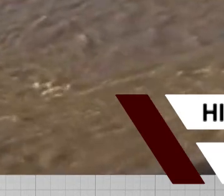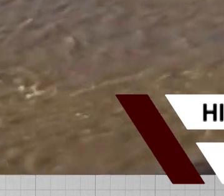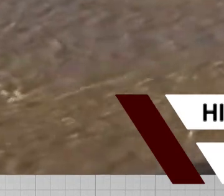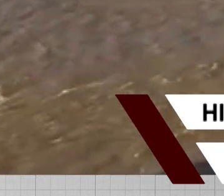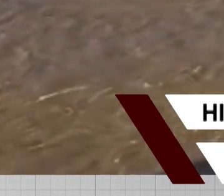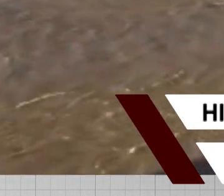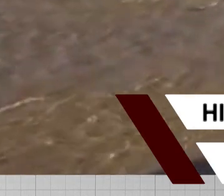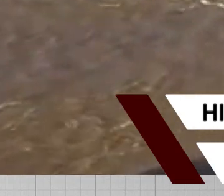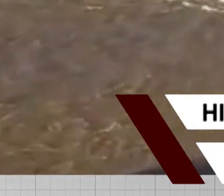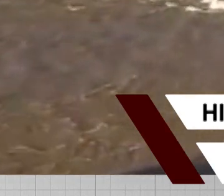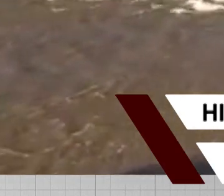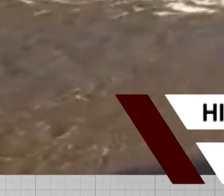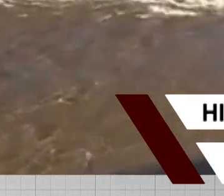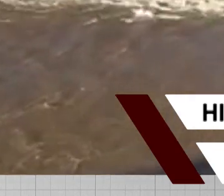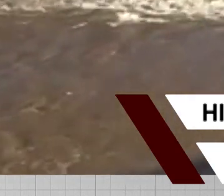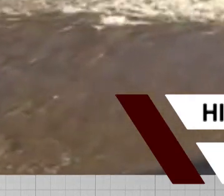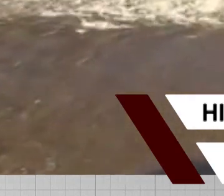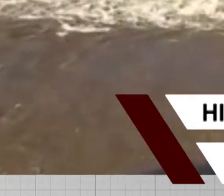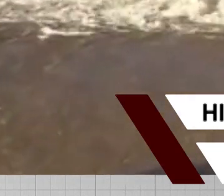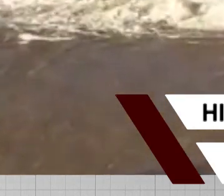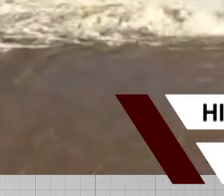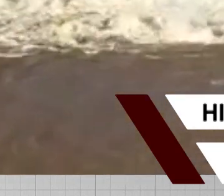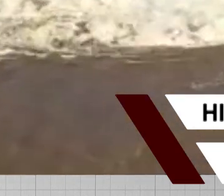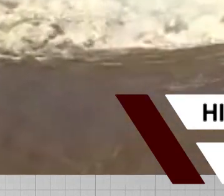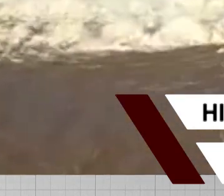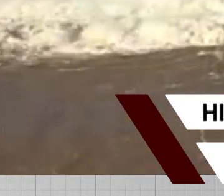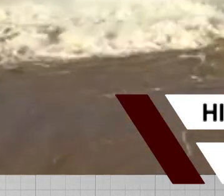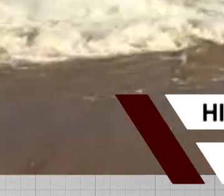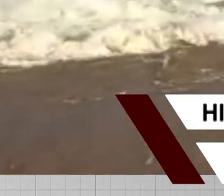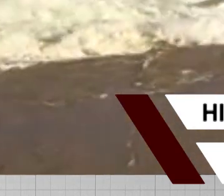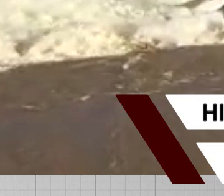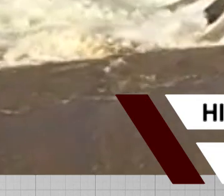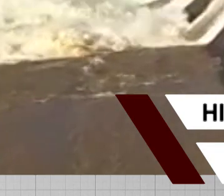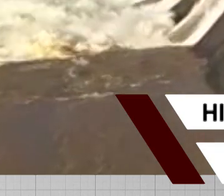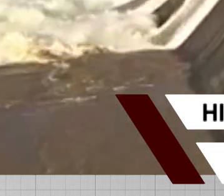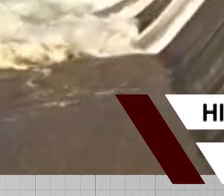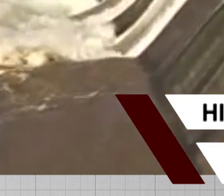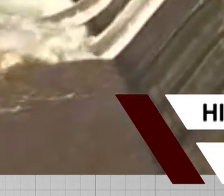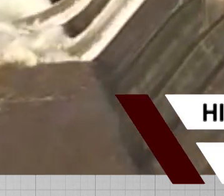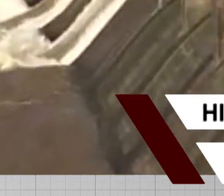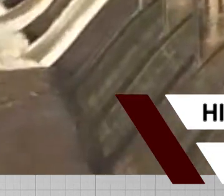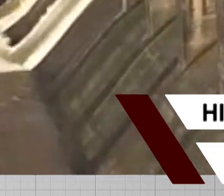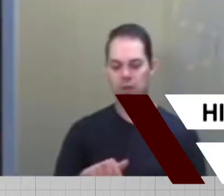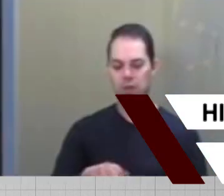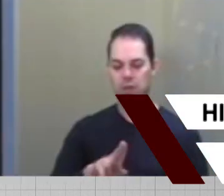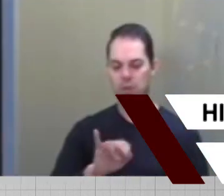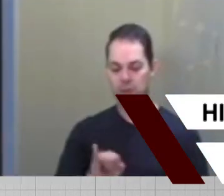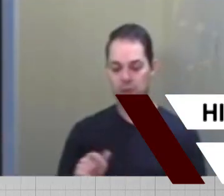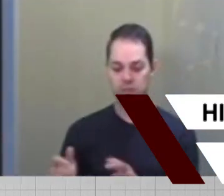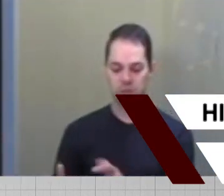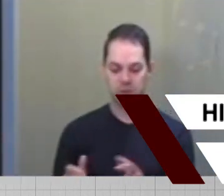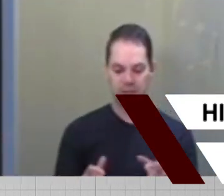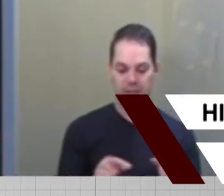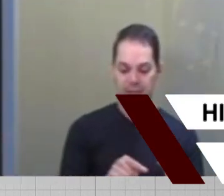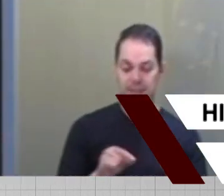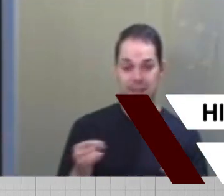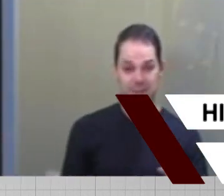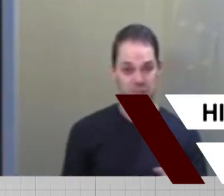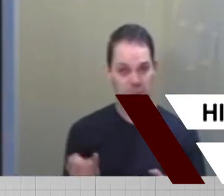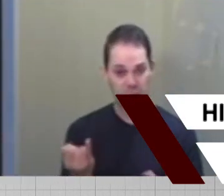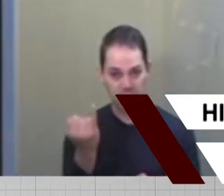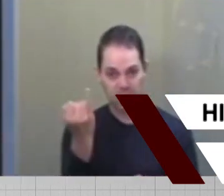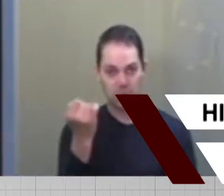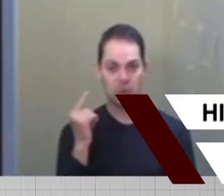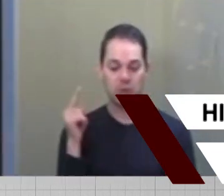hidrelétricas, considerando o alto índice de importação de energia elétrica no Rio Grande do Sul. Qual é o nosso objetivo, senador Lazer?